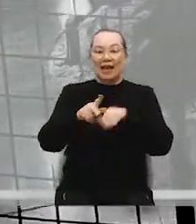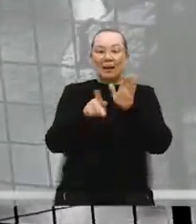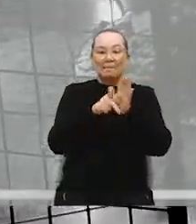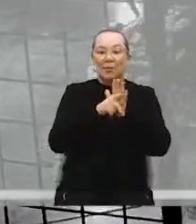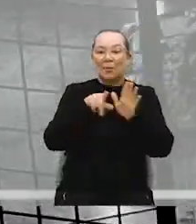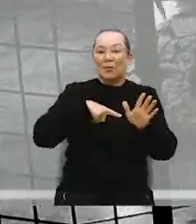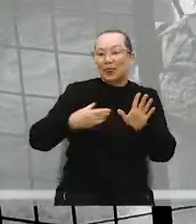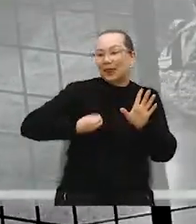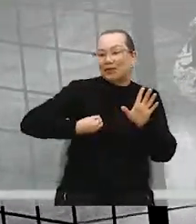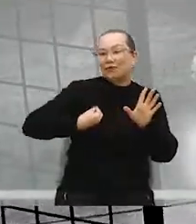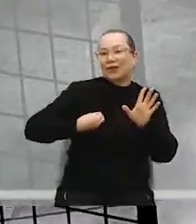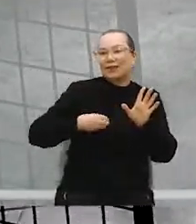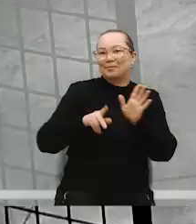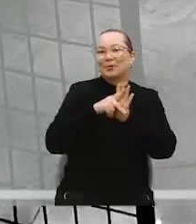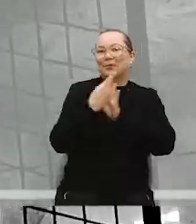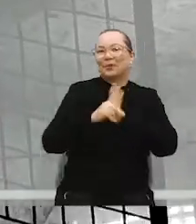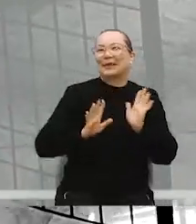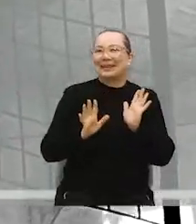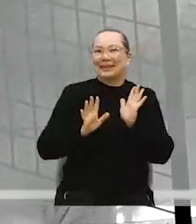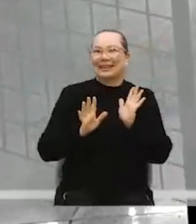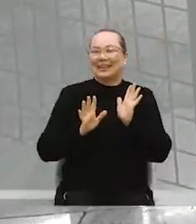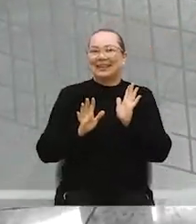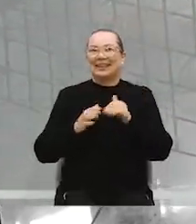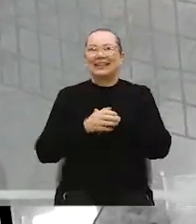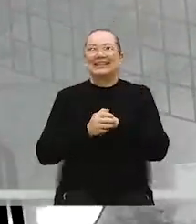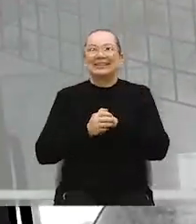tem vida própria. Exato.